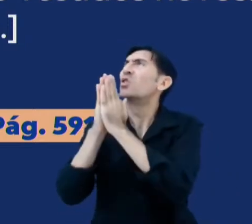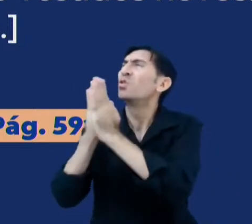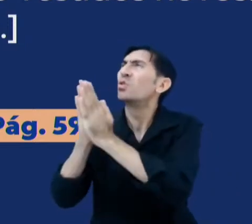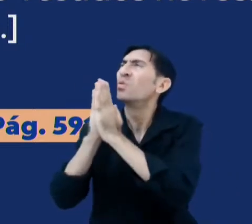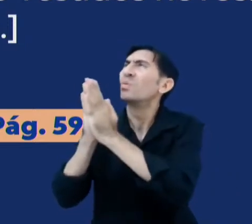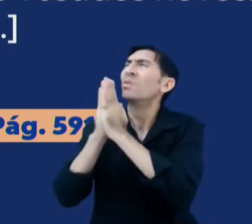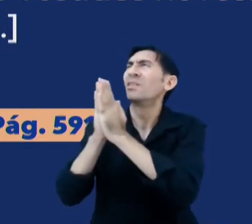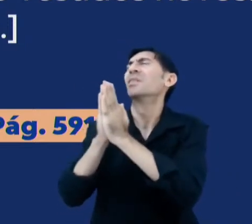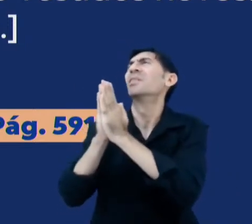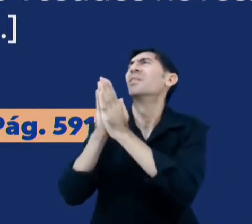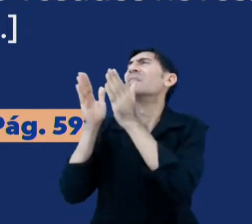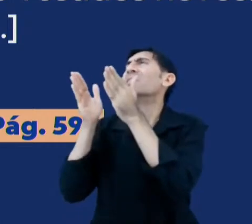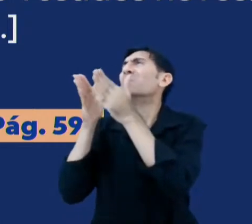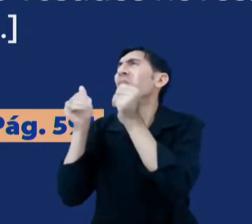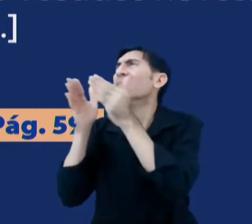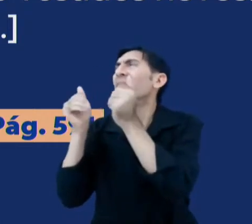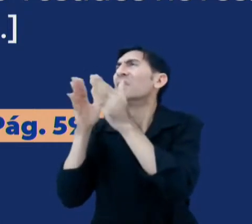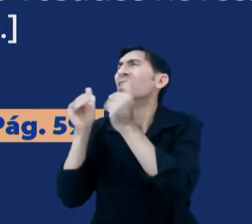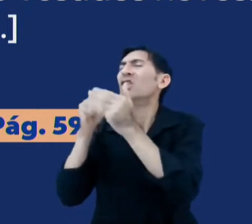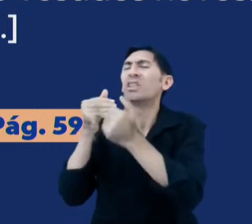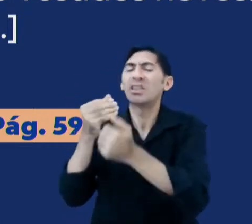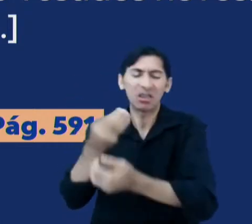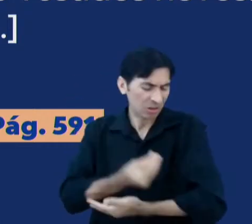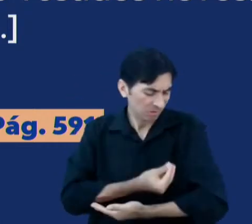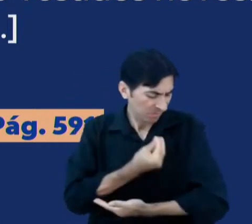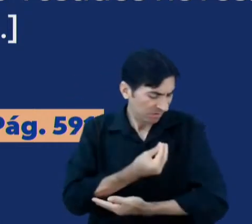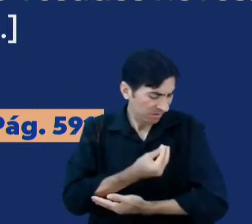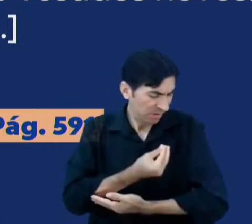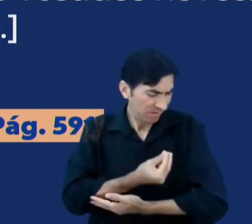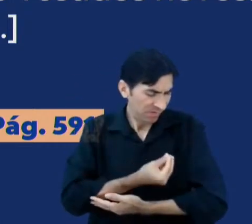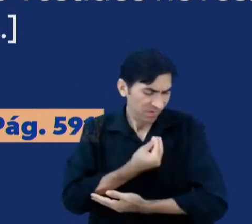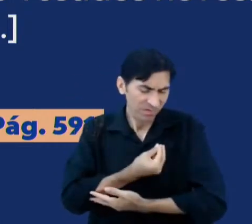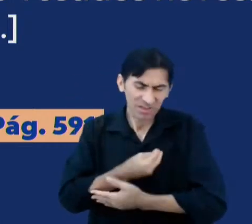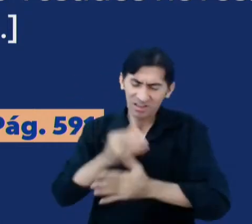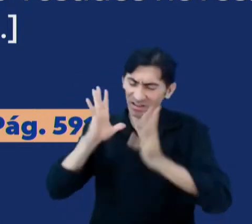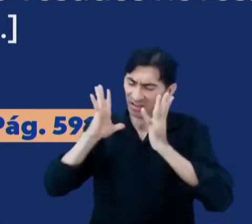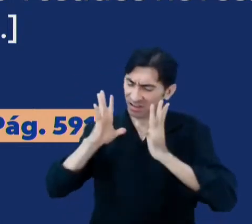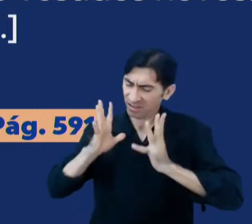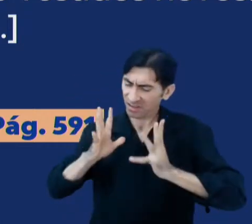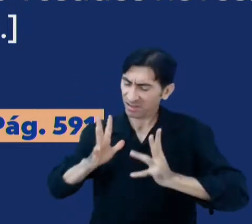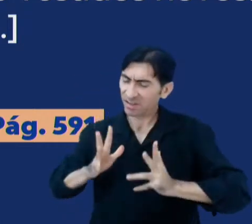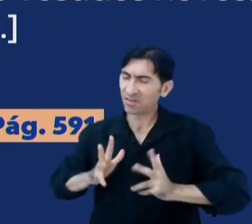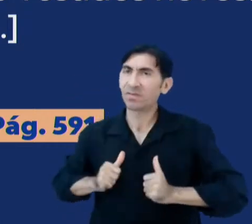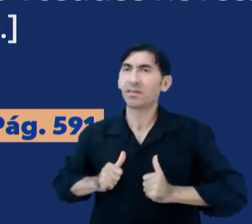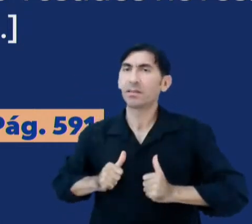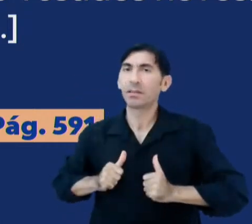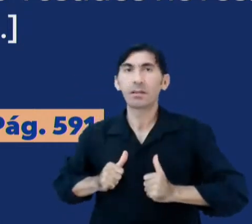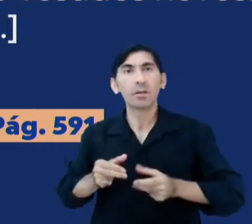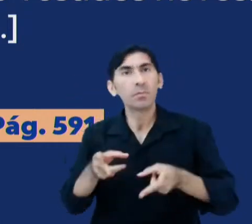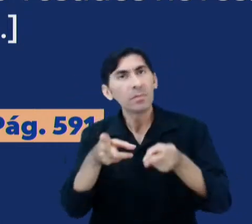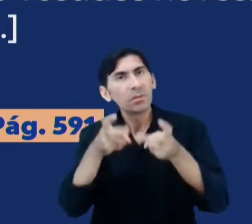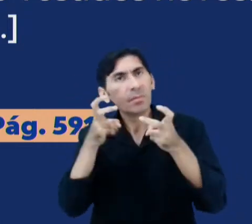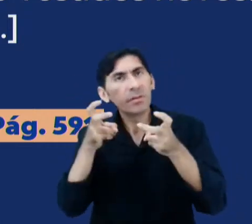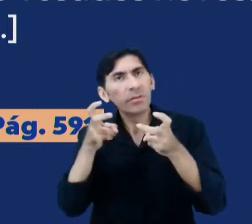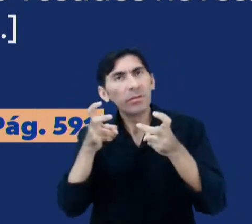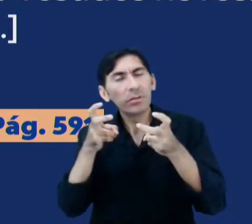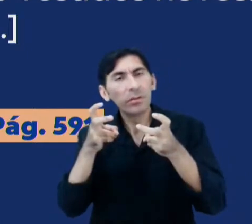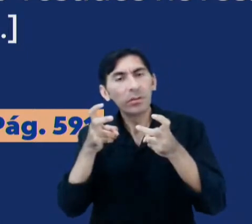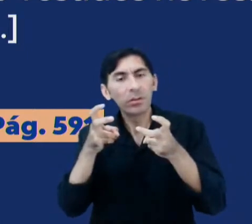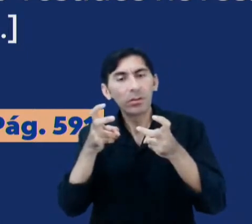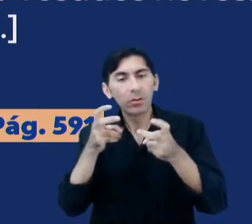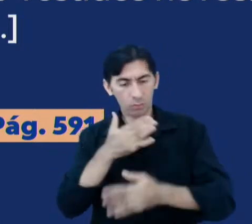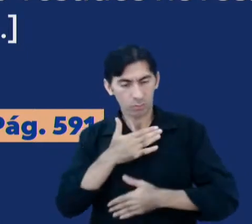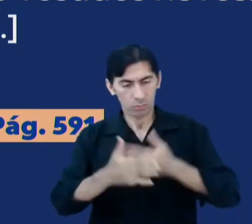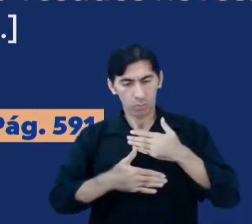coração. Observem, qual é o pedido que o povo está fazendo a Deus? Será que ele já está puro? Diz